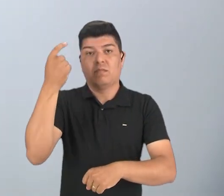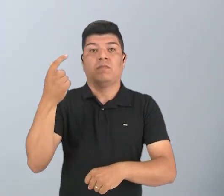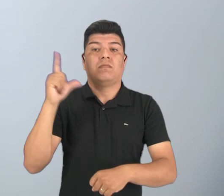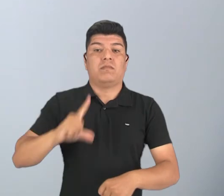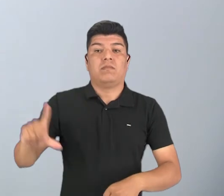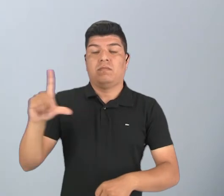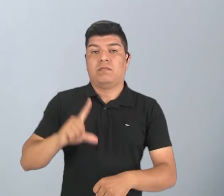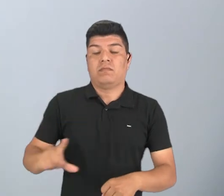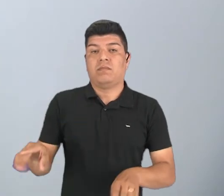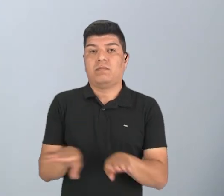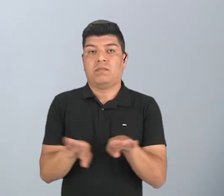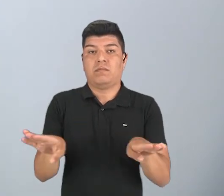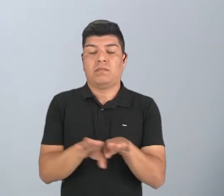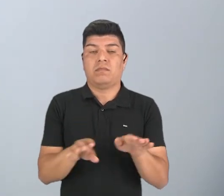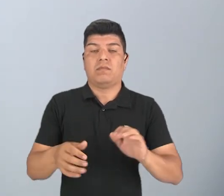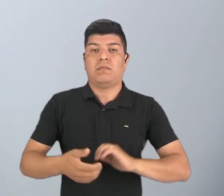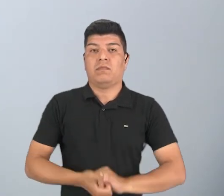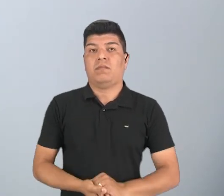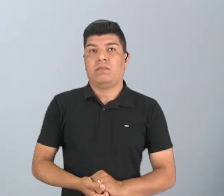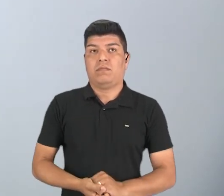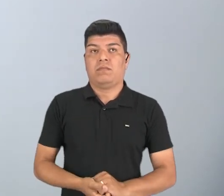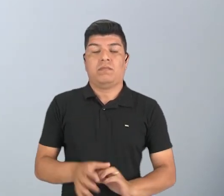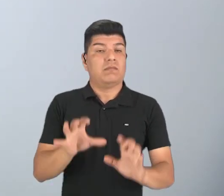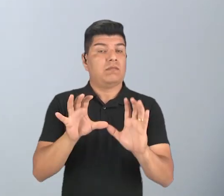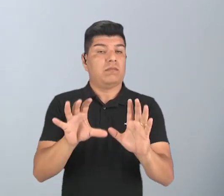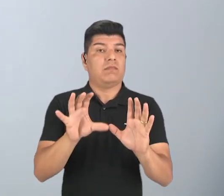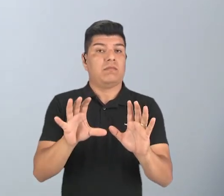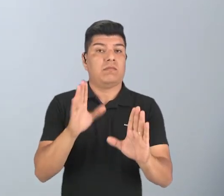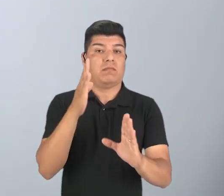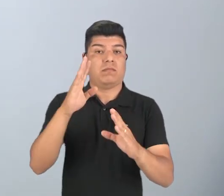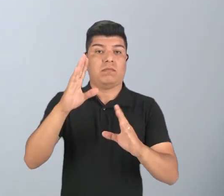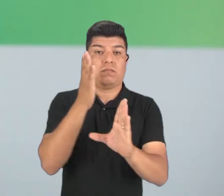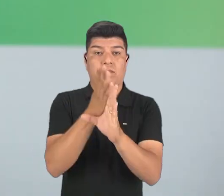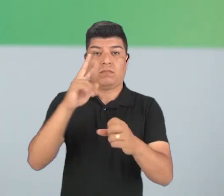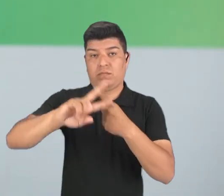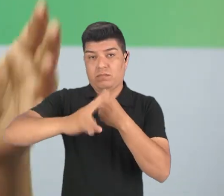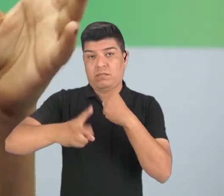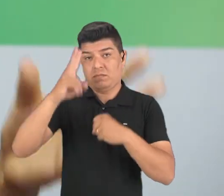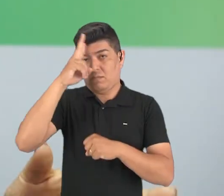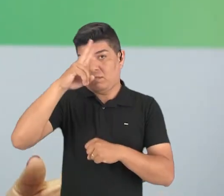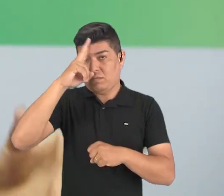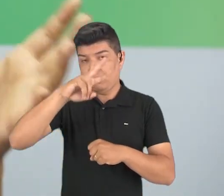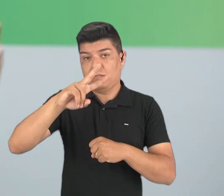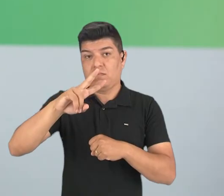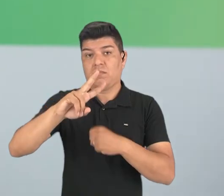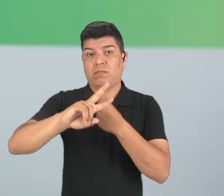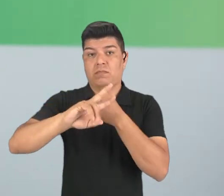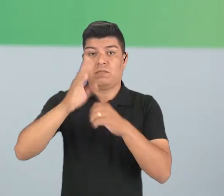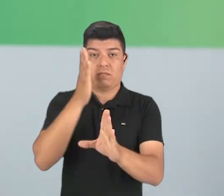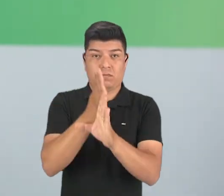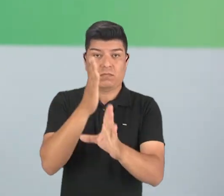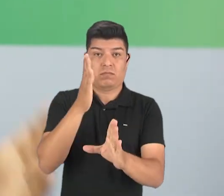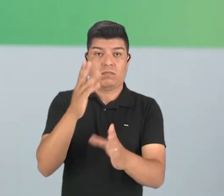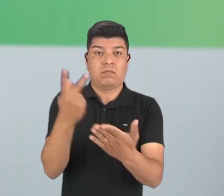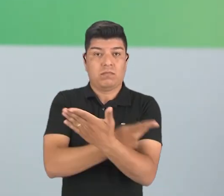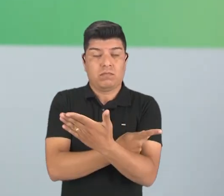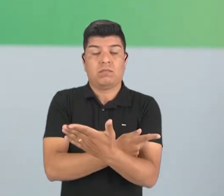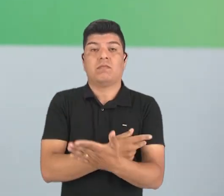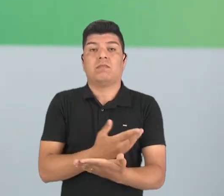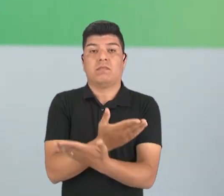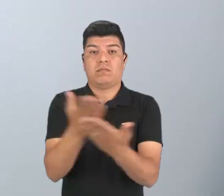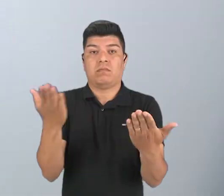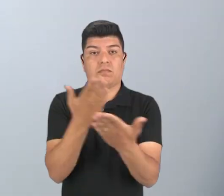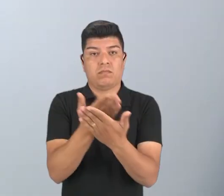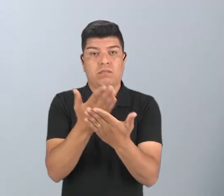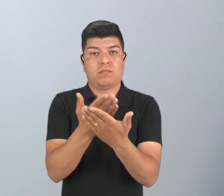psicológico. E com relação à questão de causa e consequência, só lembrando que uma causa tem um efeito. Então, pessoal, a